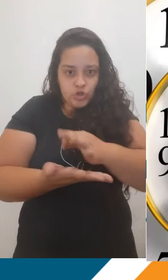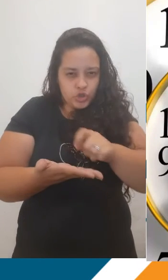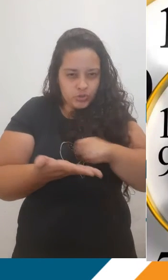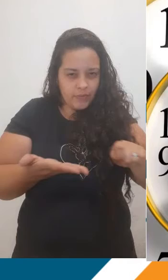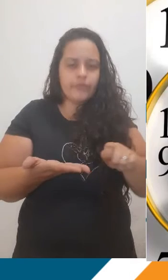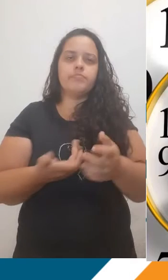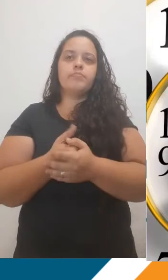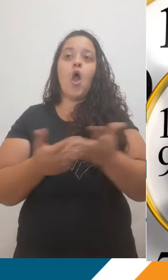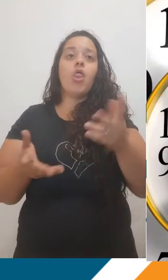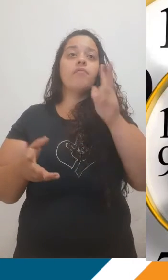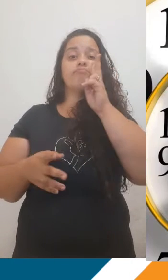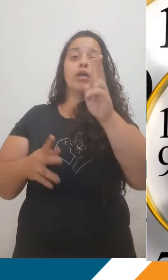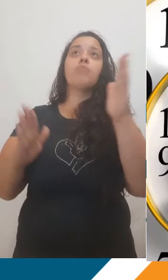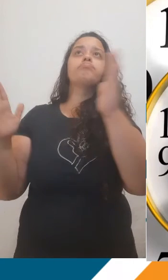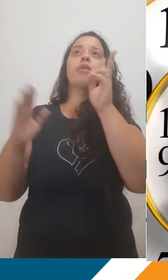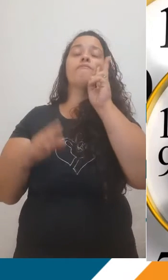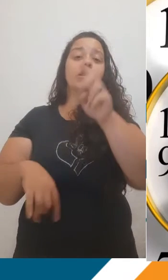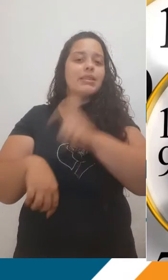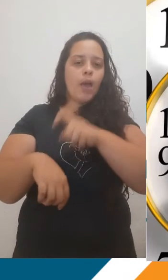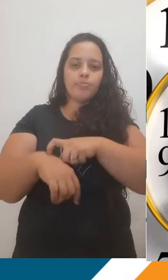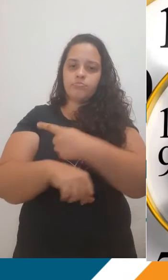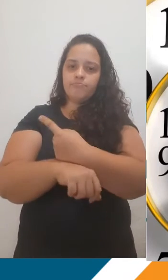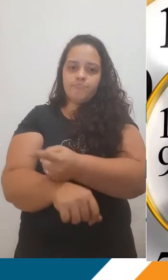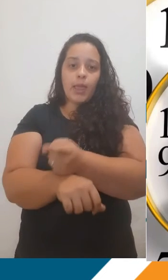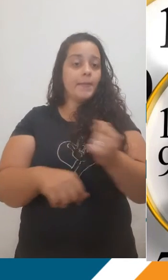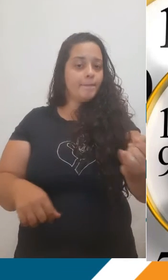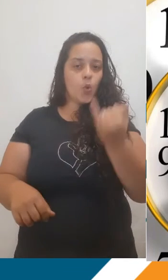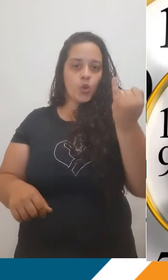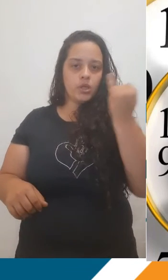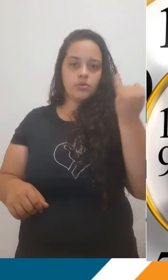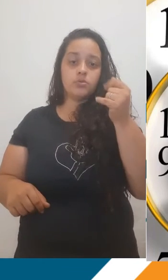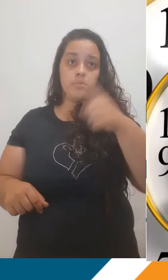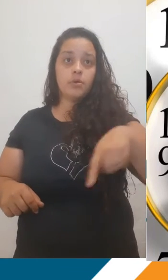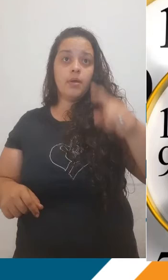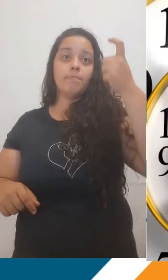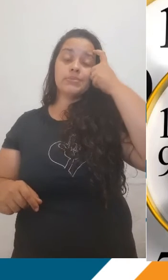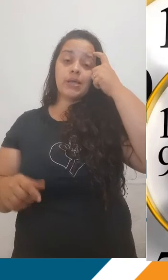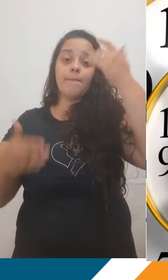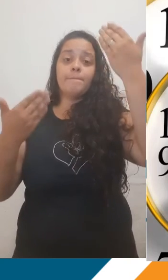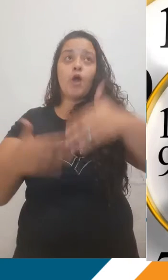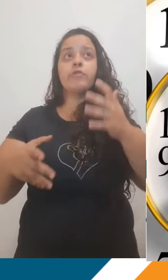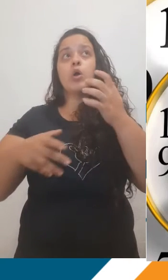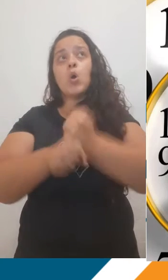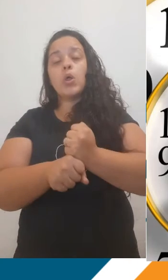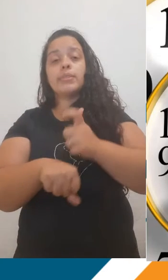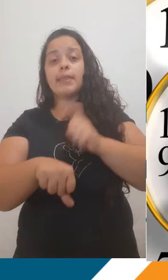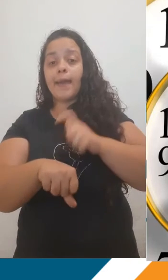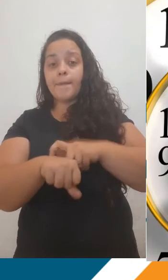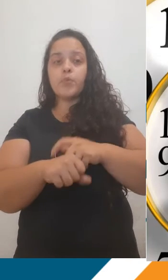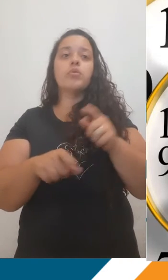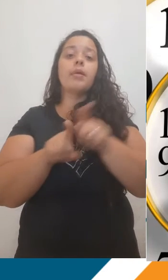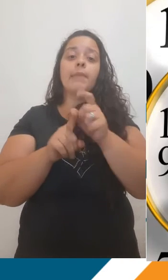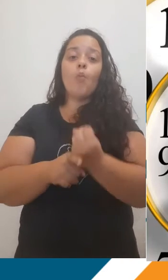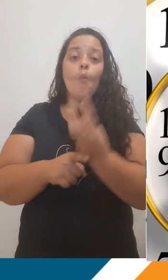O controle do tempo é importante, tá? Você tem que saber o tempo total da prova e a quantidade